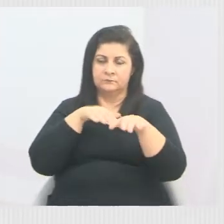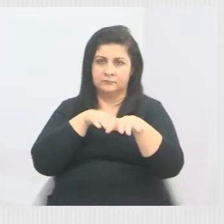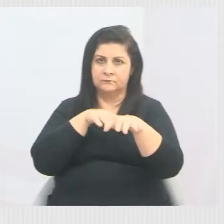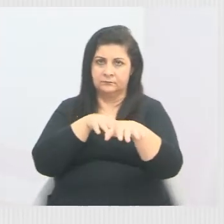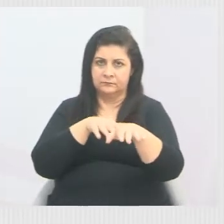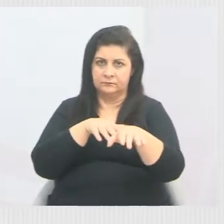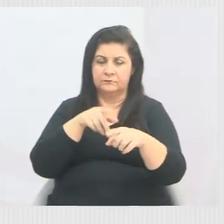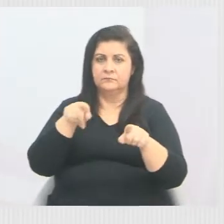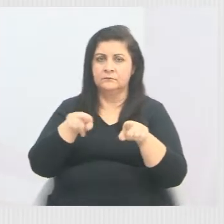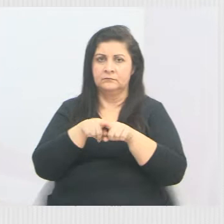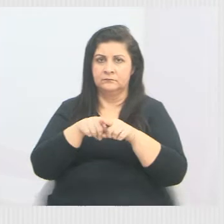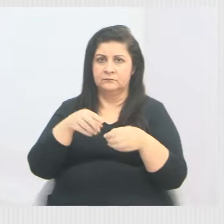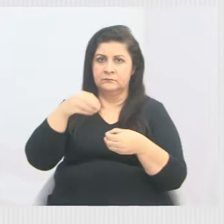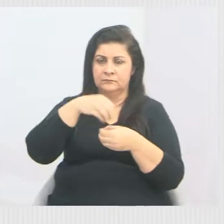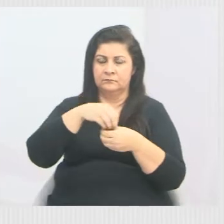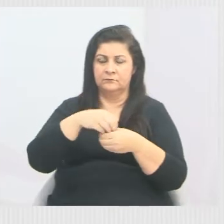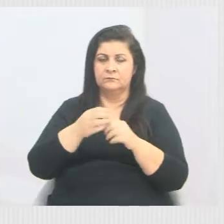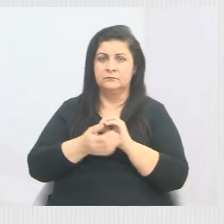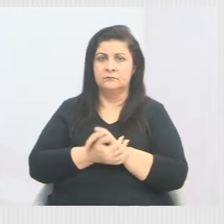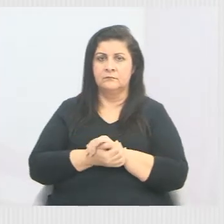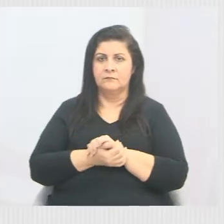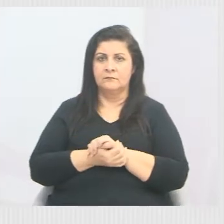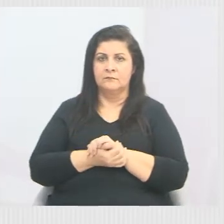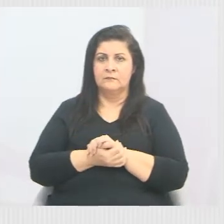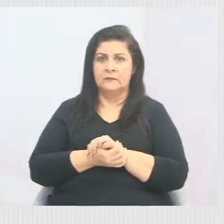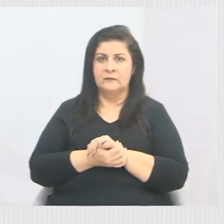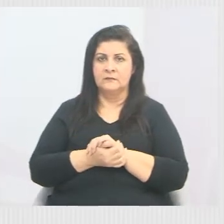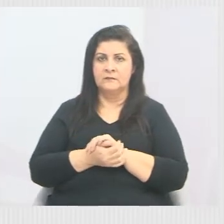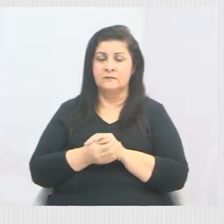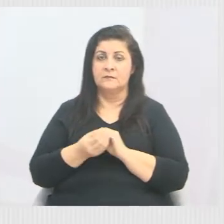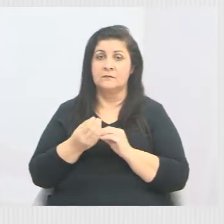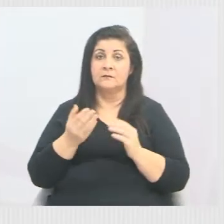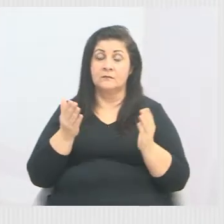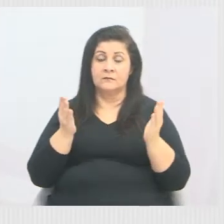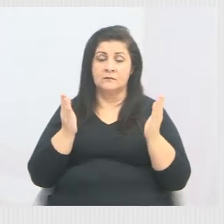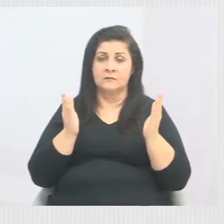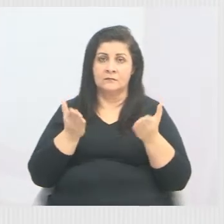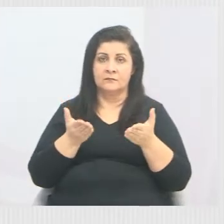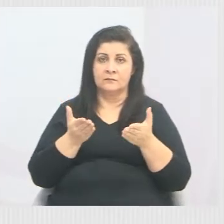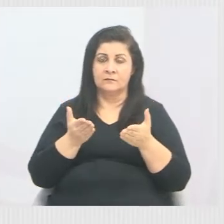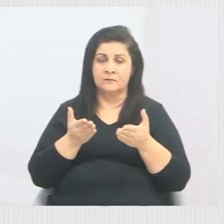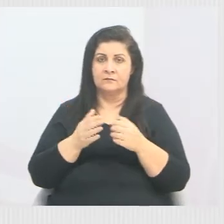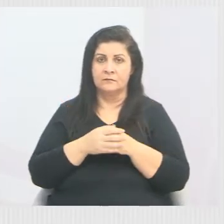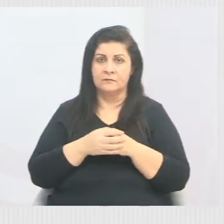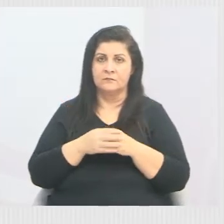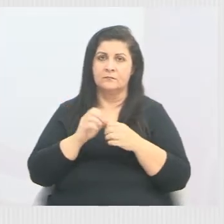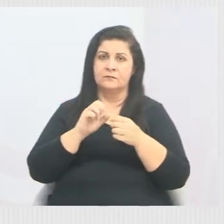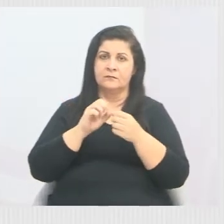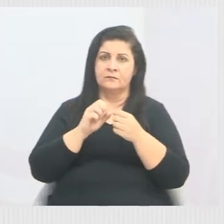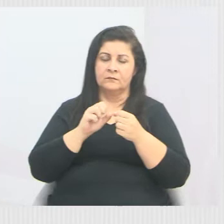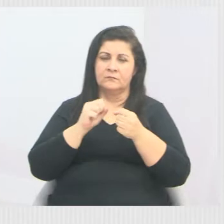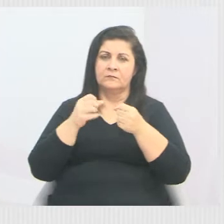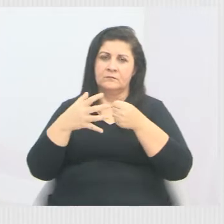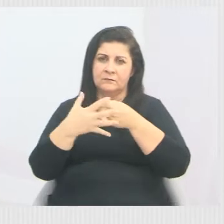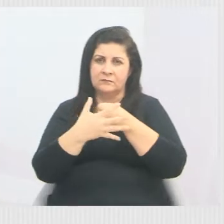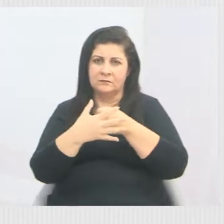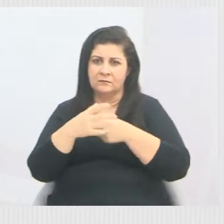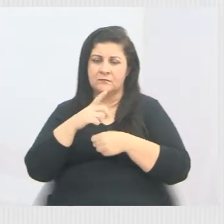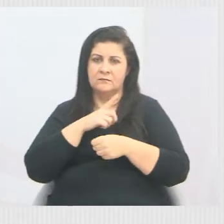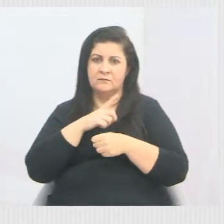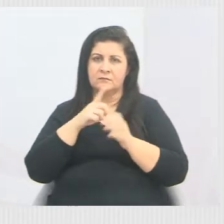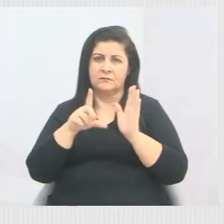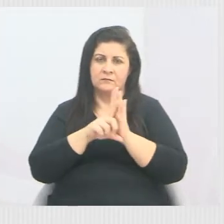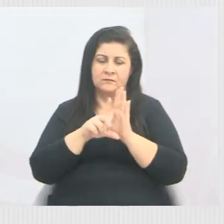encaixam dentro de outras receitas. Como temos recentemente, né, de acordo com o Covid, uma legislação do CONTRAN, acho que é